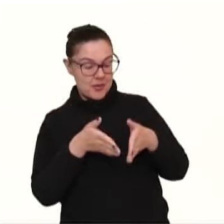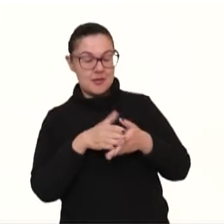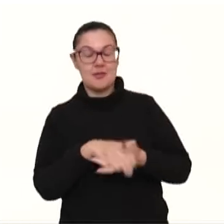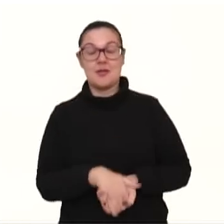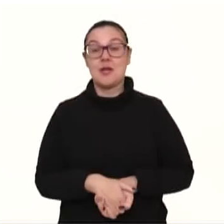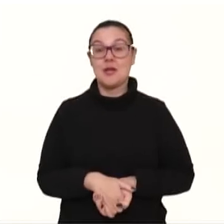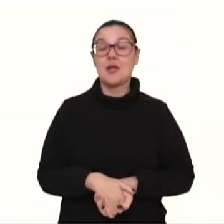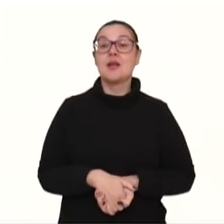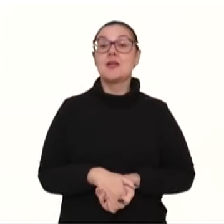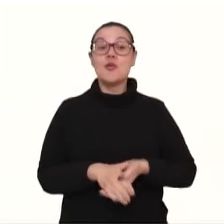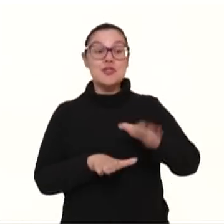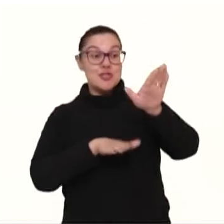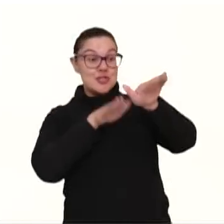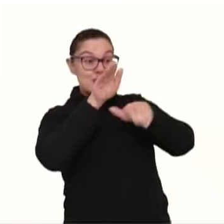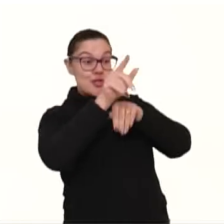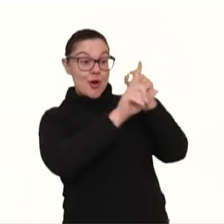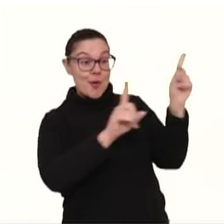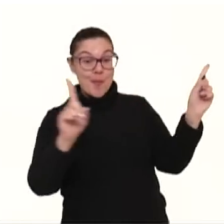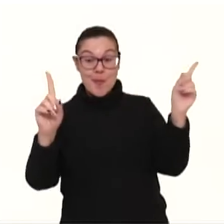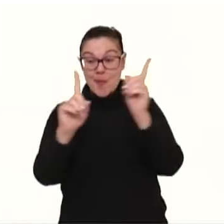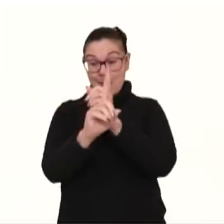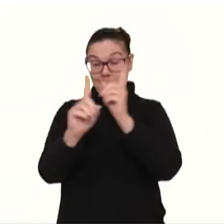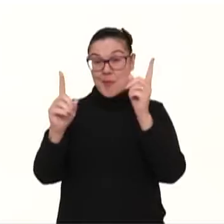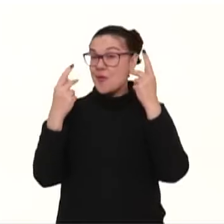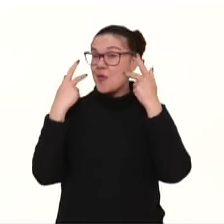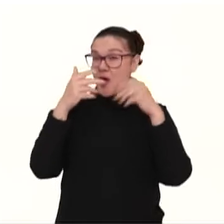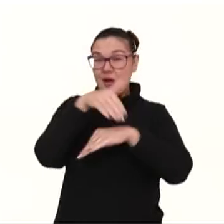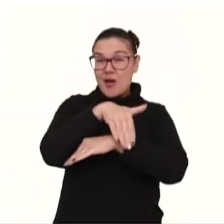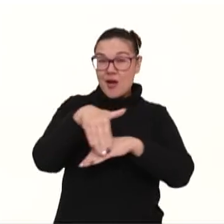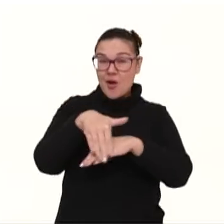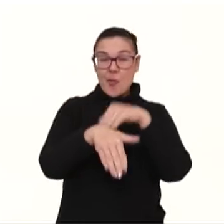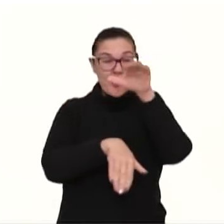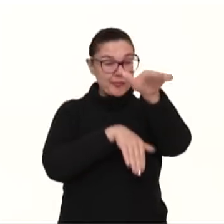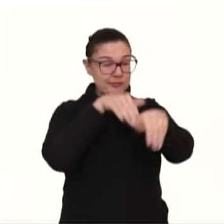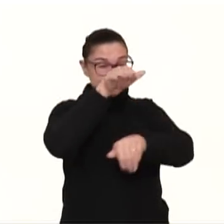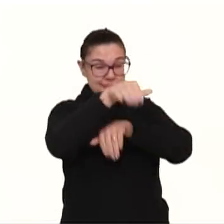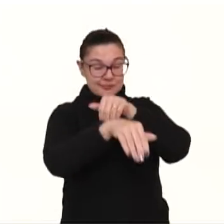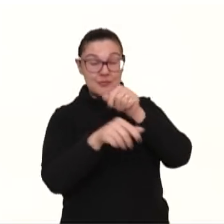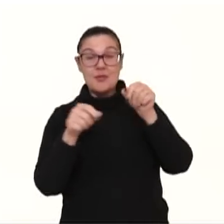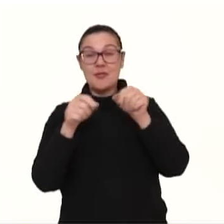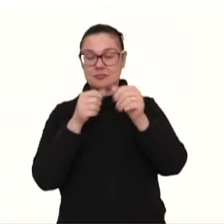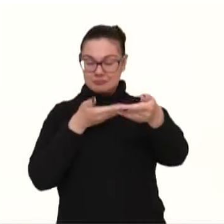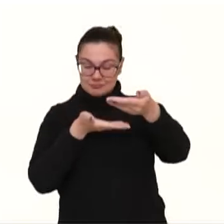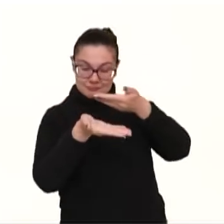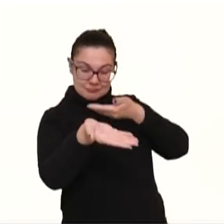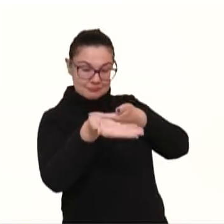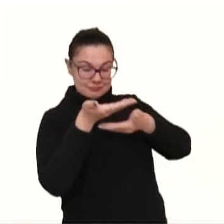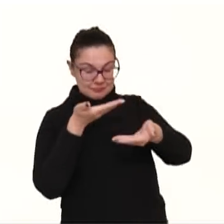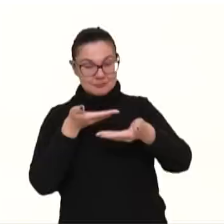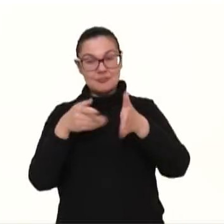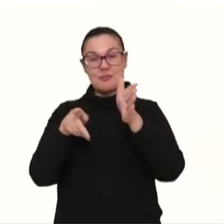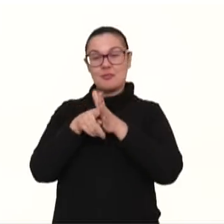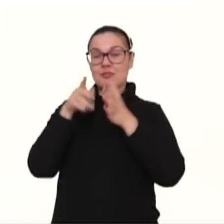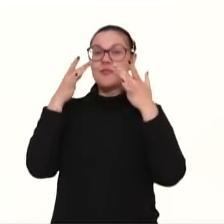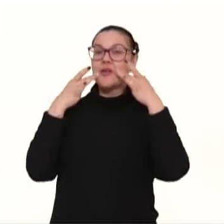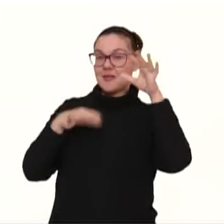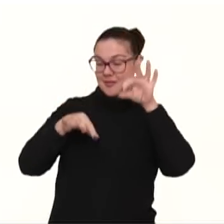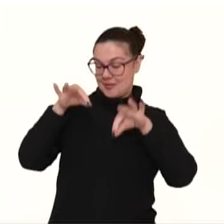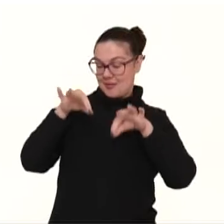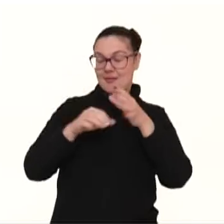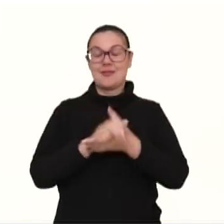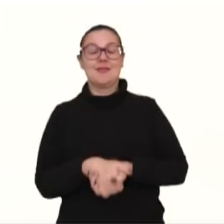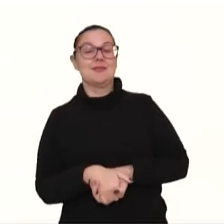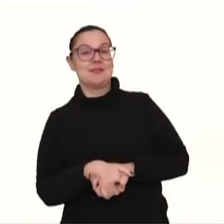têm a ideia de fazer com que pessoas participem e interajam com essa forma de arte deles,